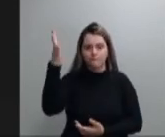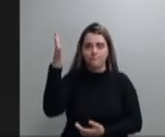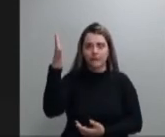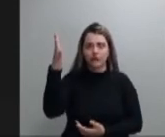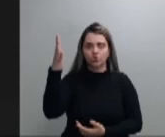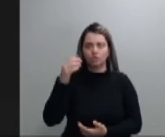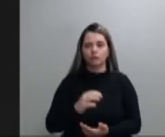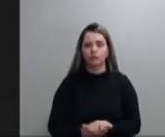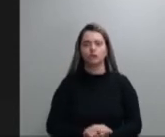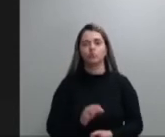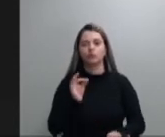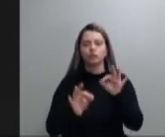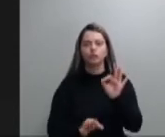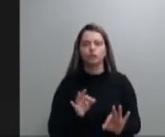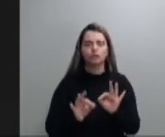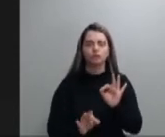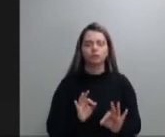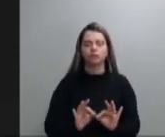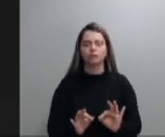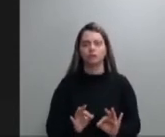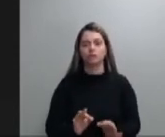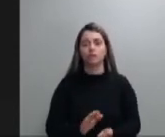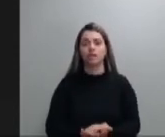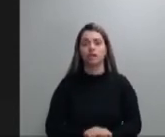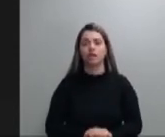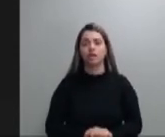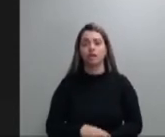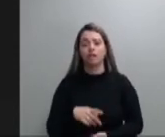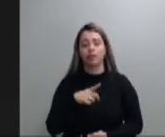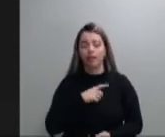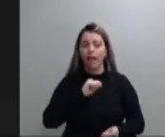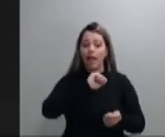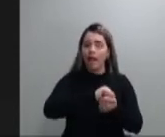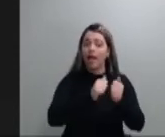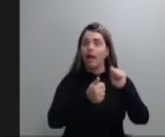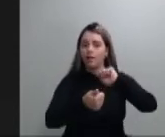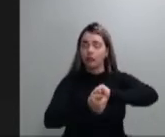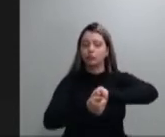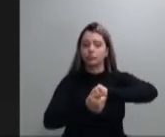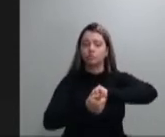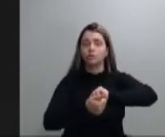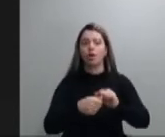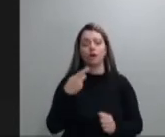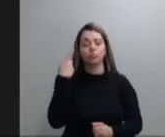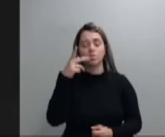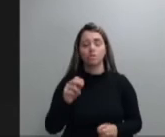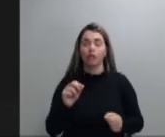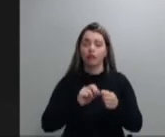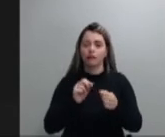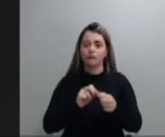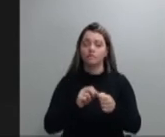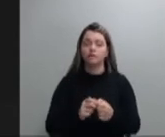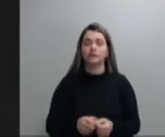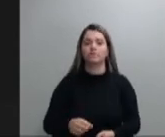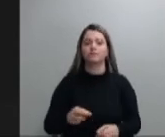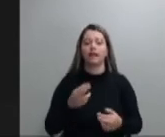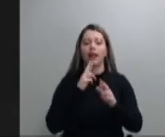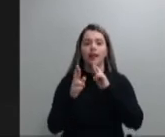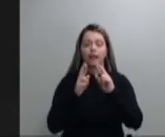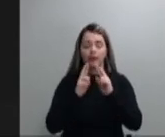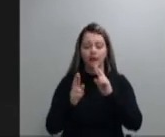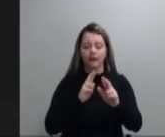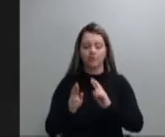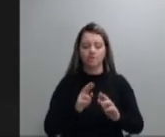jurídico do negócio produz ou pelo menos tem aptidão para produzir desde logo os efeitos nas relações concorrenciais